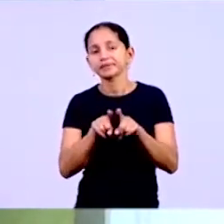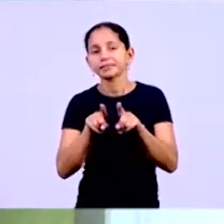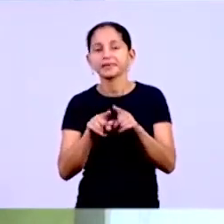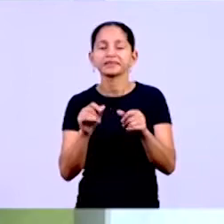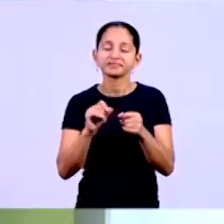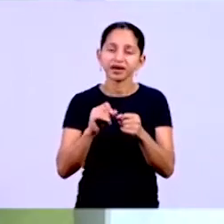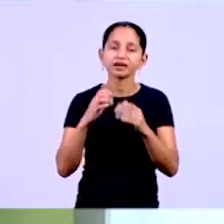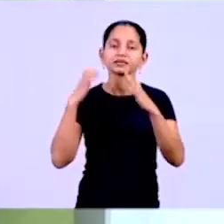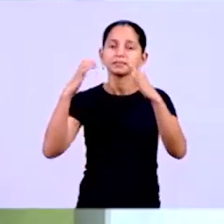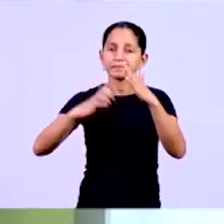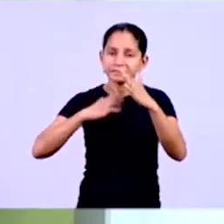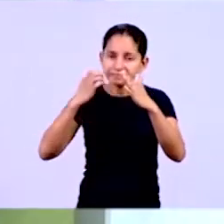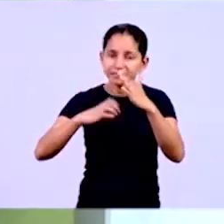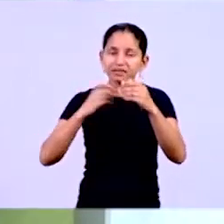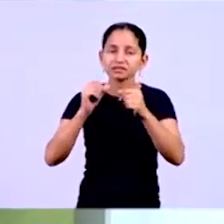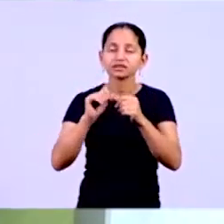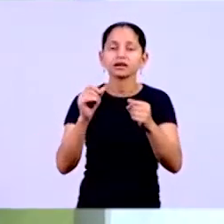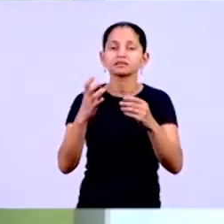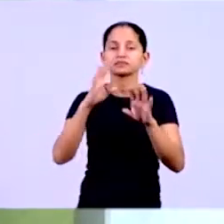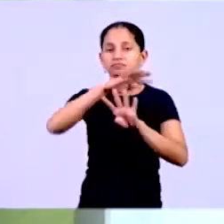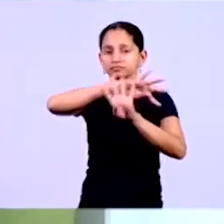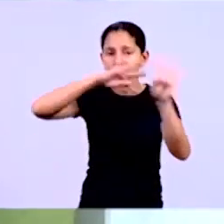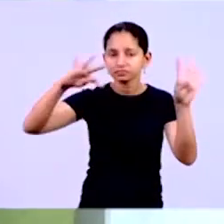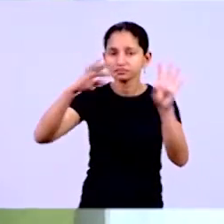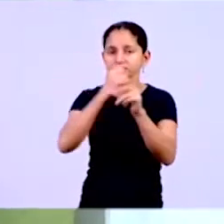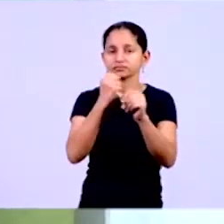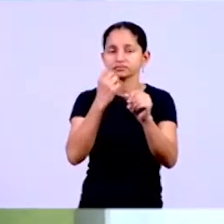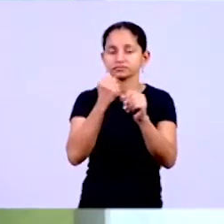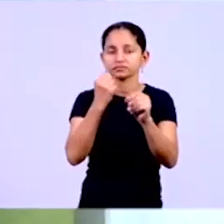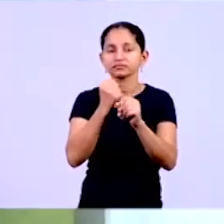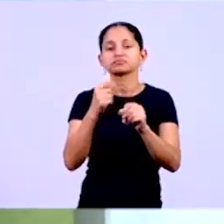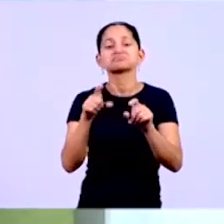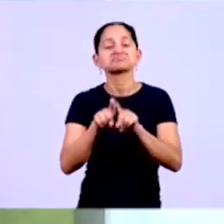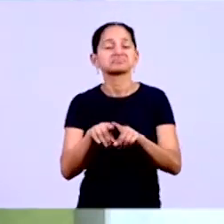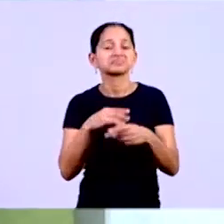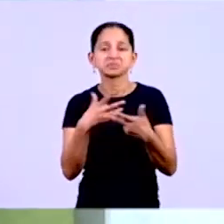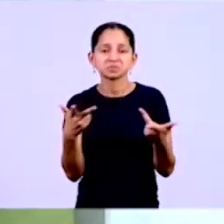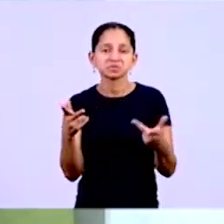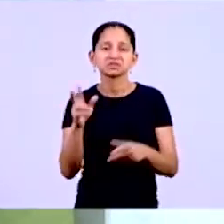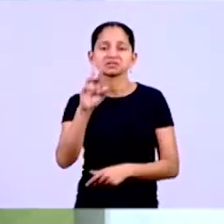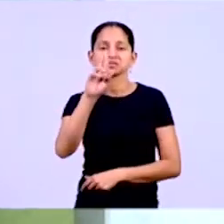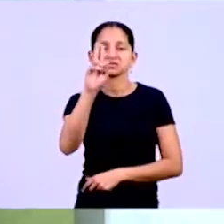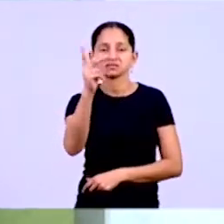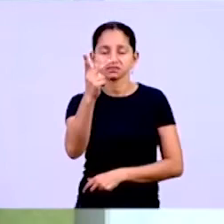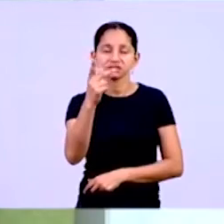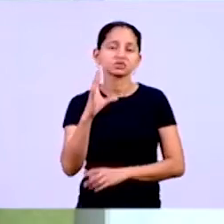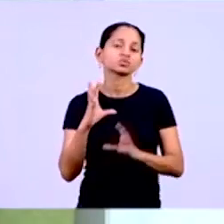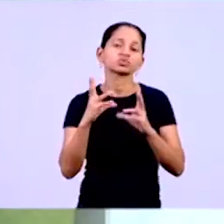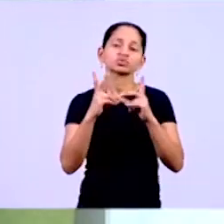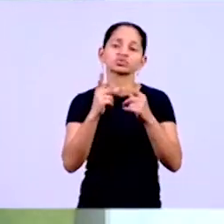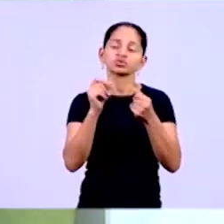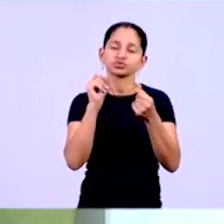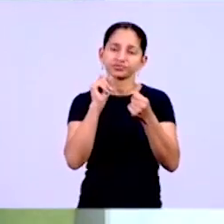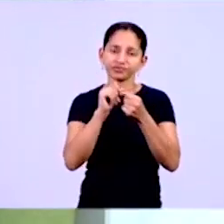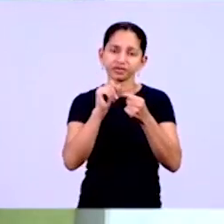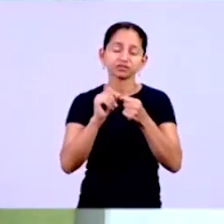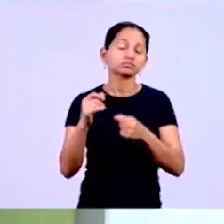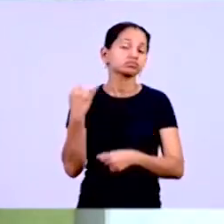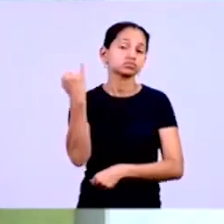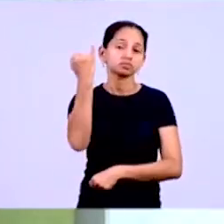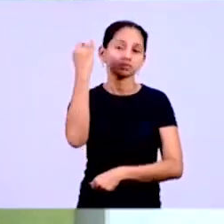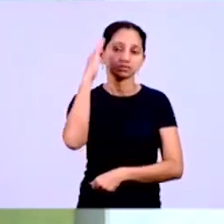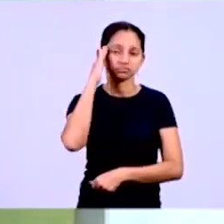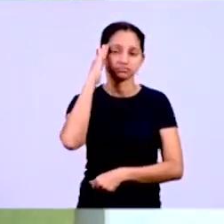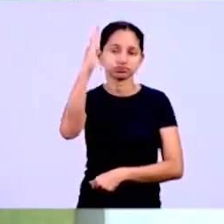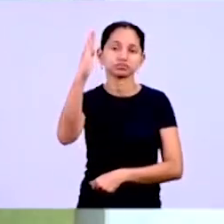roda na sua empresa, aquele sistema de contabilidade, aquele sistema de gestão de recursos humanos. Então esses são softwares aplicativos muito importantes,